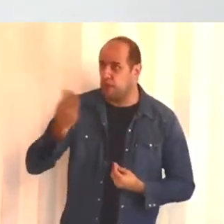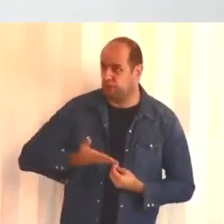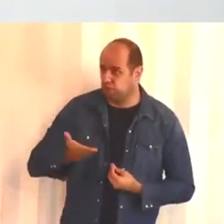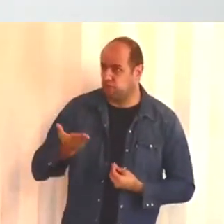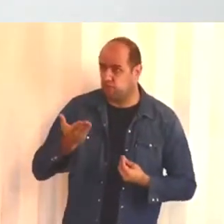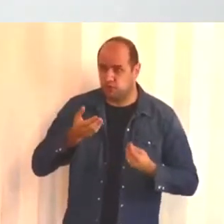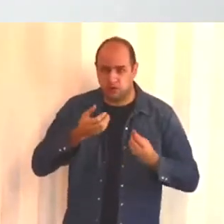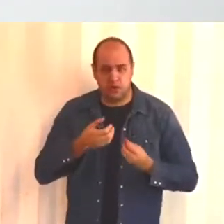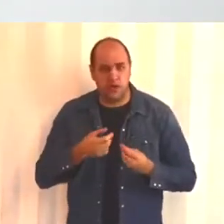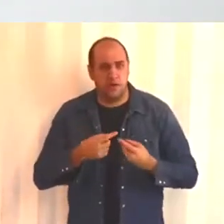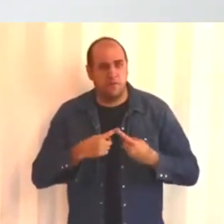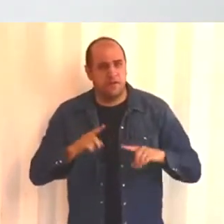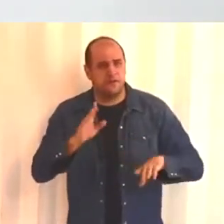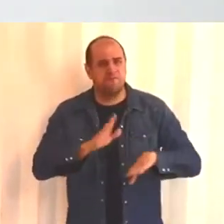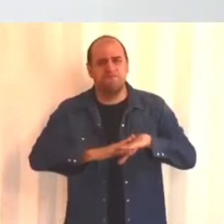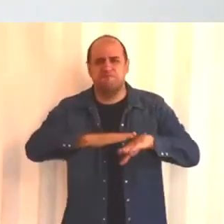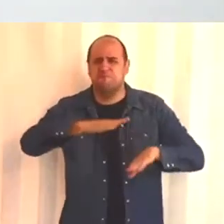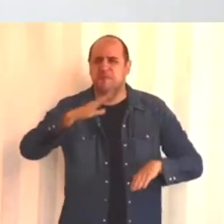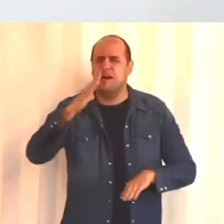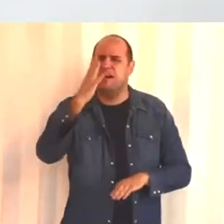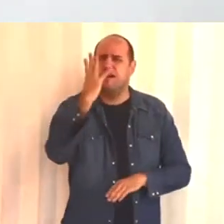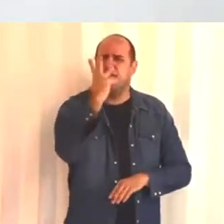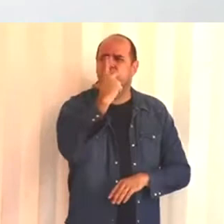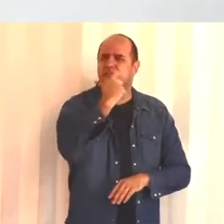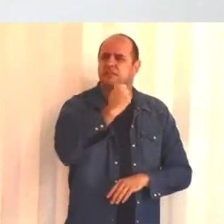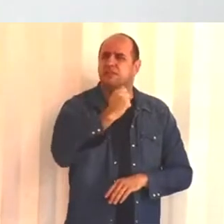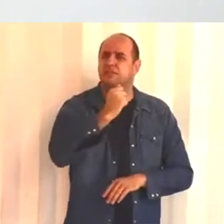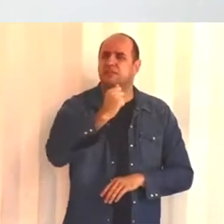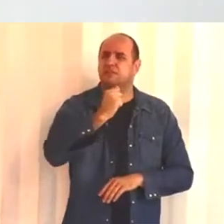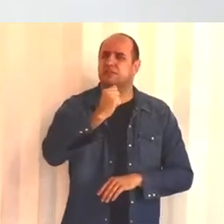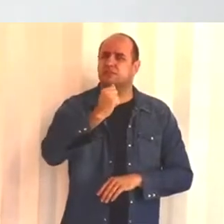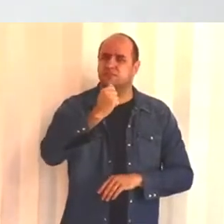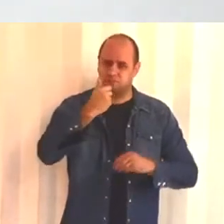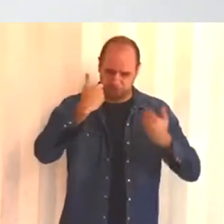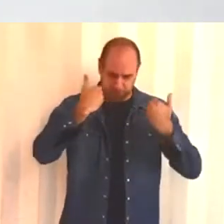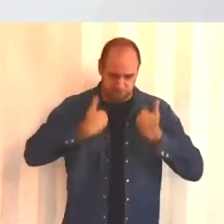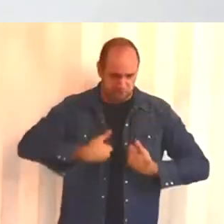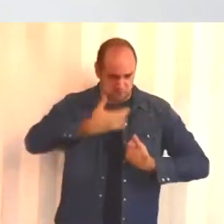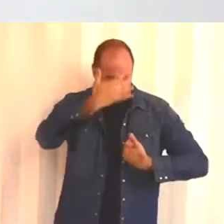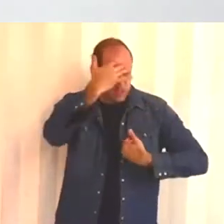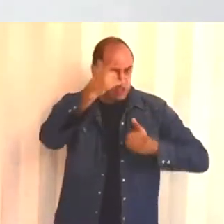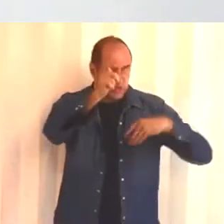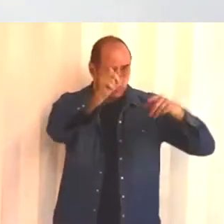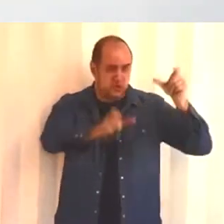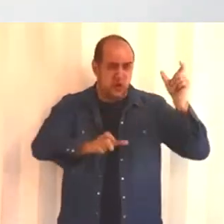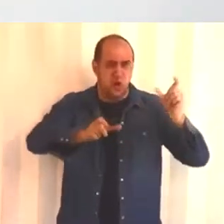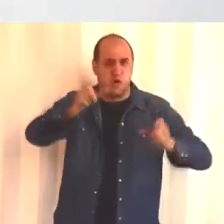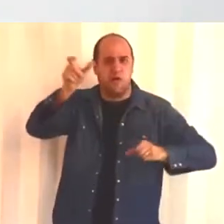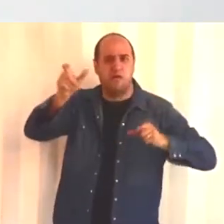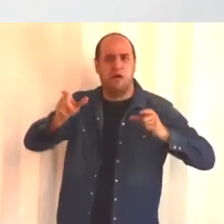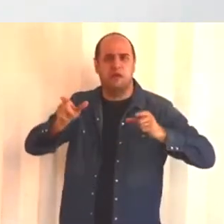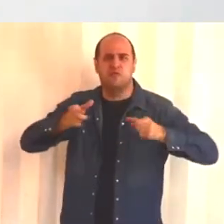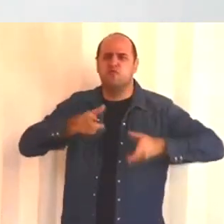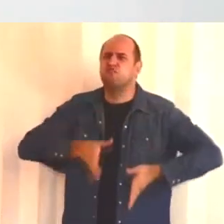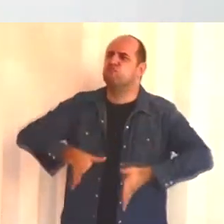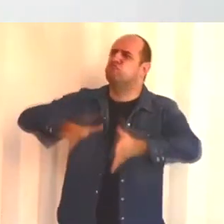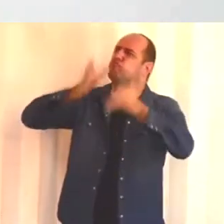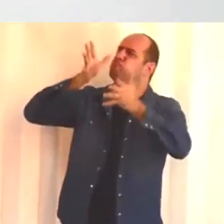dEle, mas a coisa mais linda que Deus criou é o seu servo, a sua serva, que ergue a voz e